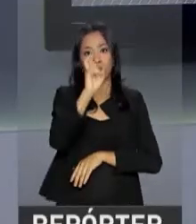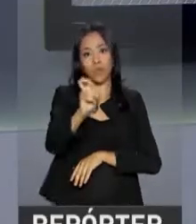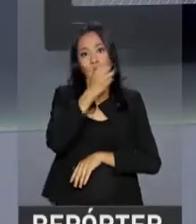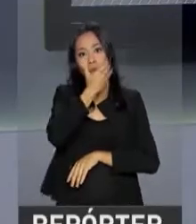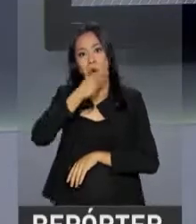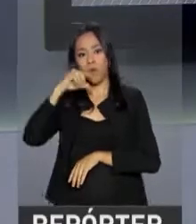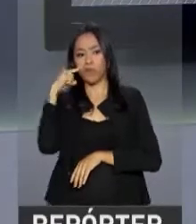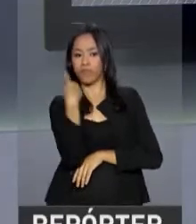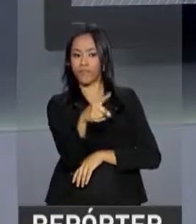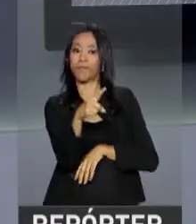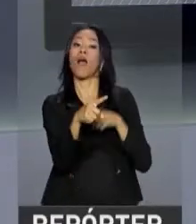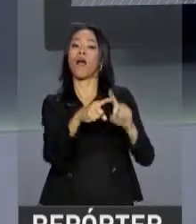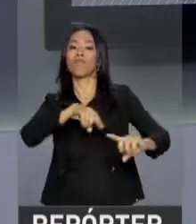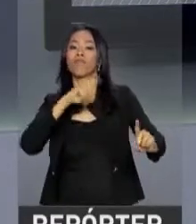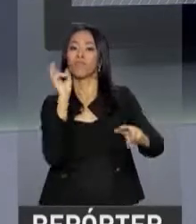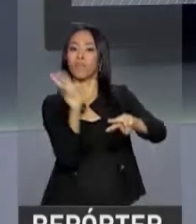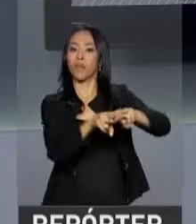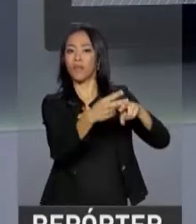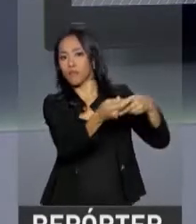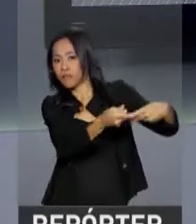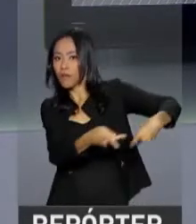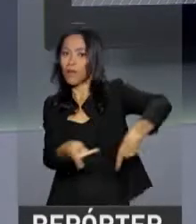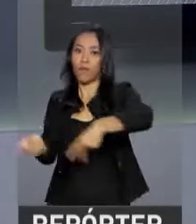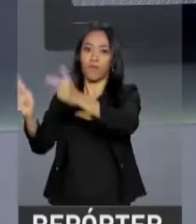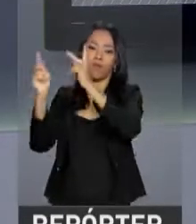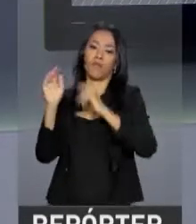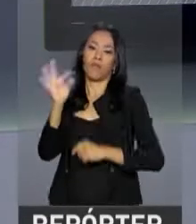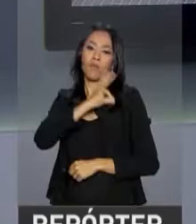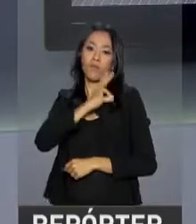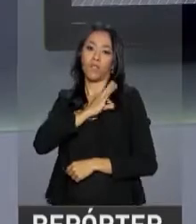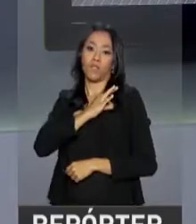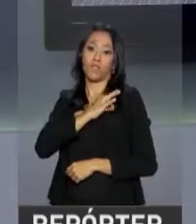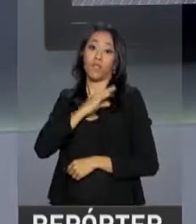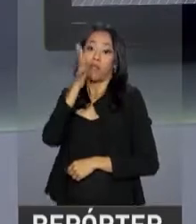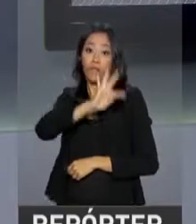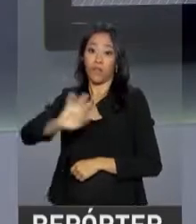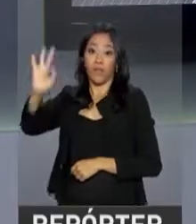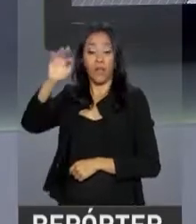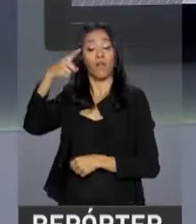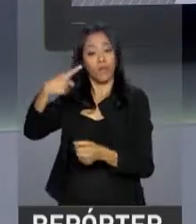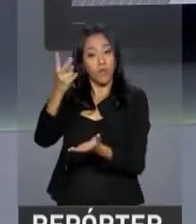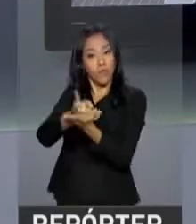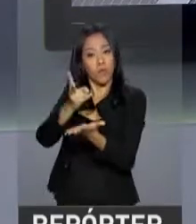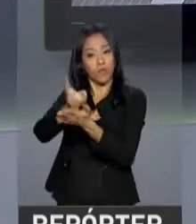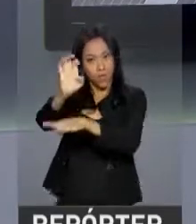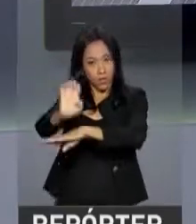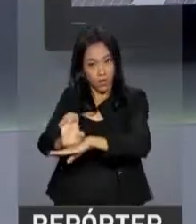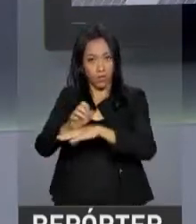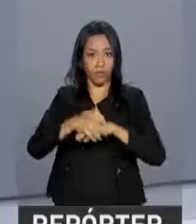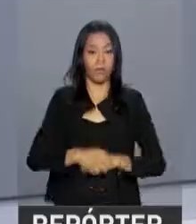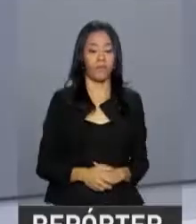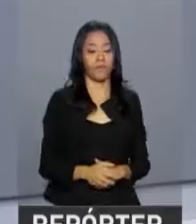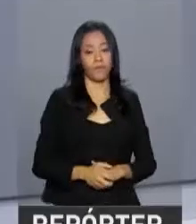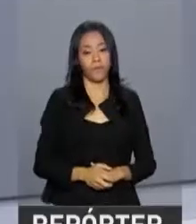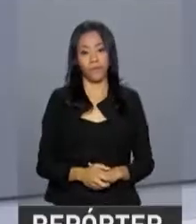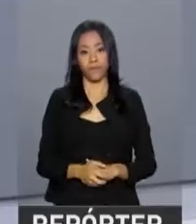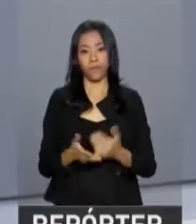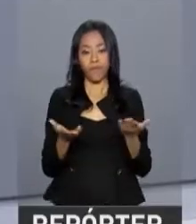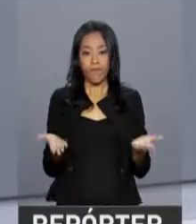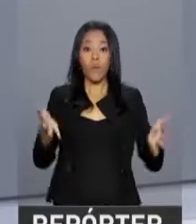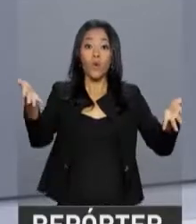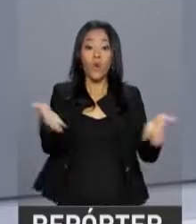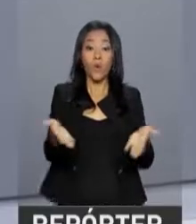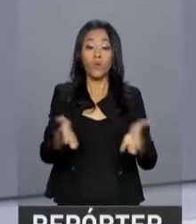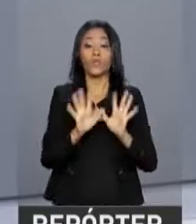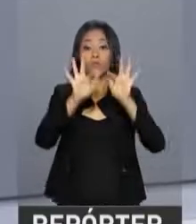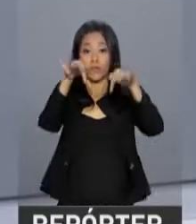foram presos em flagrante e encaminhados para a Polícia Federal em Três Lagoas, também no Mato Grosso do Sul. Termina hoje